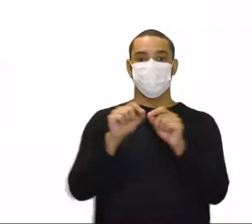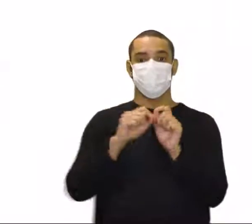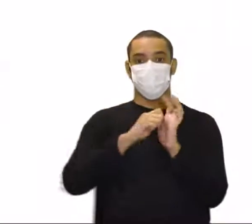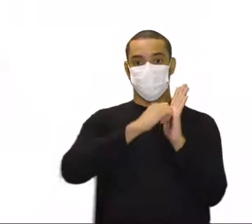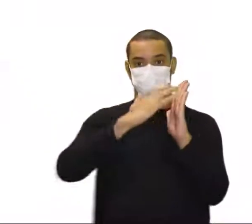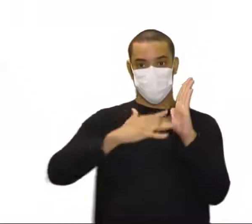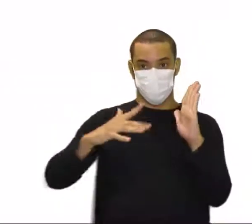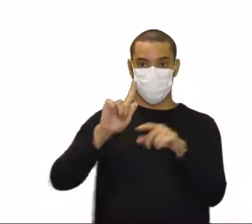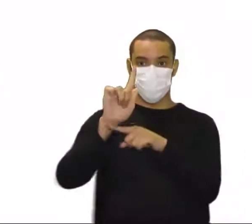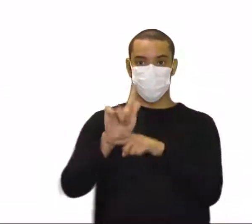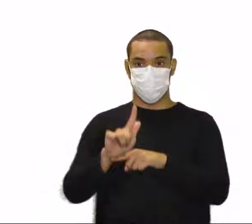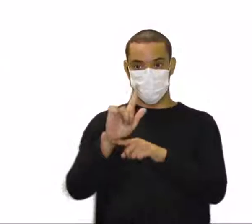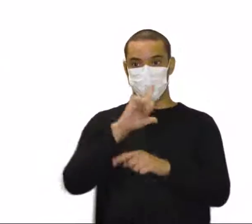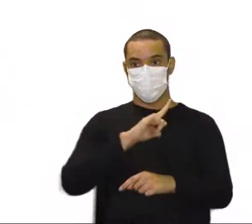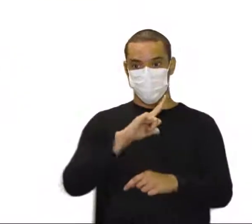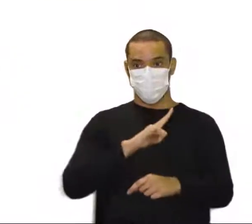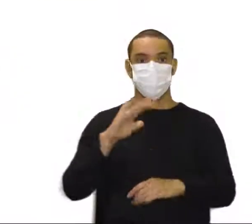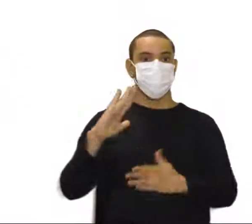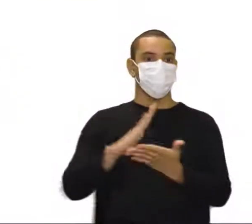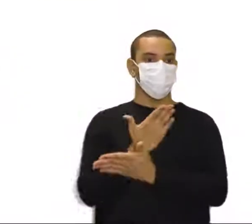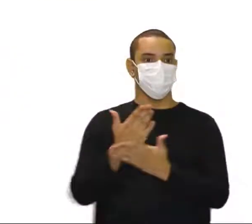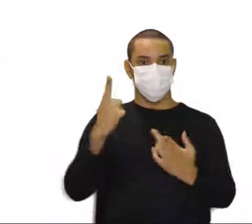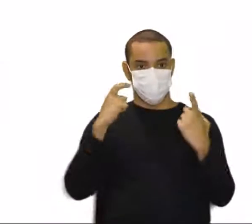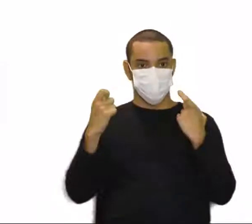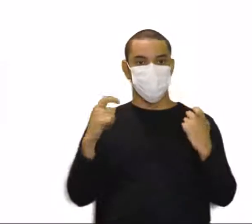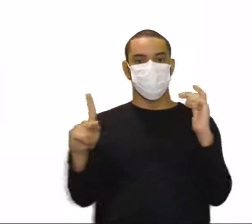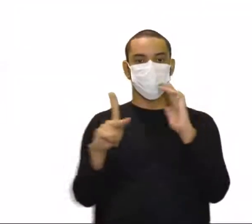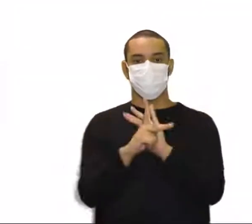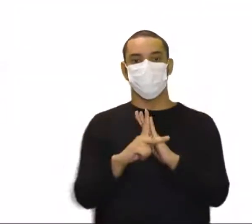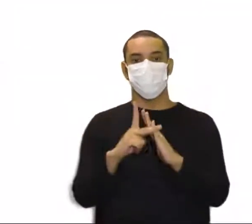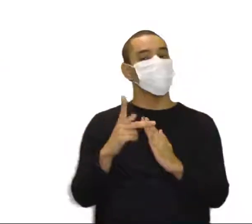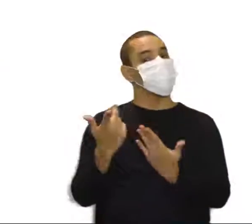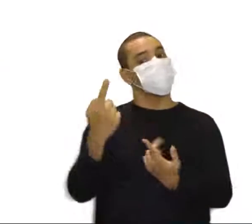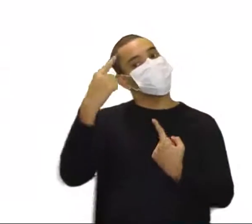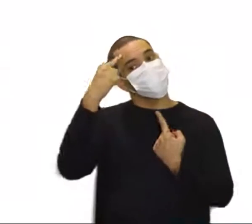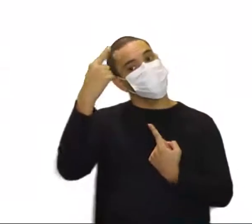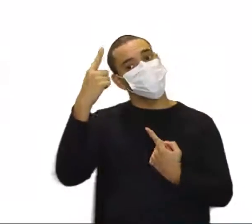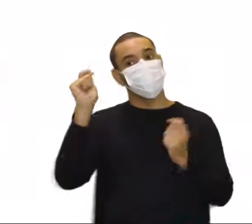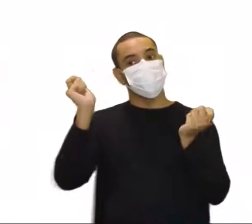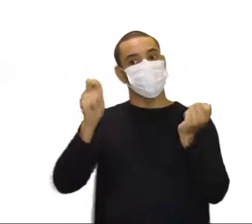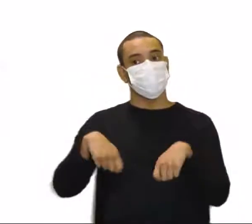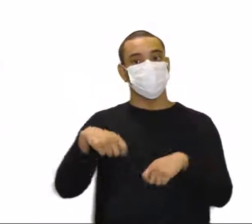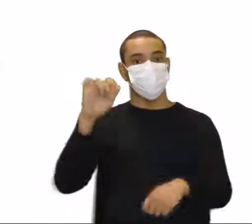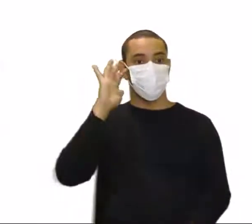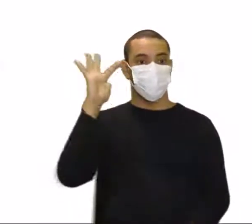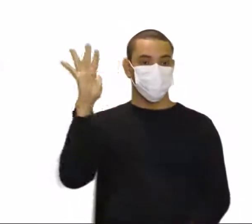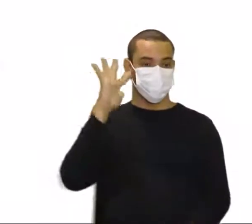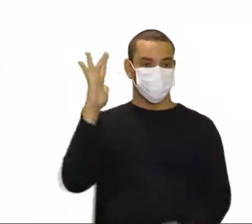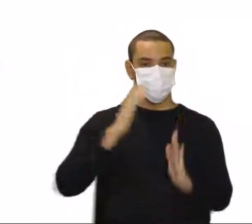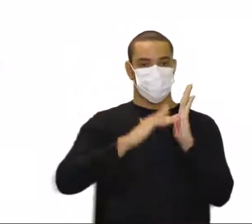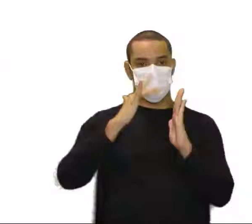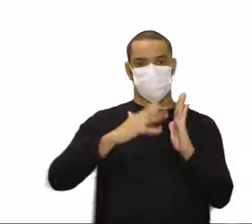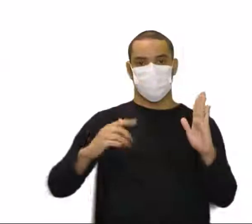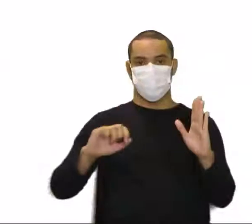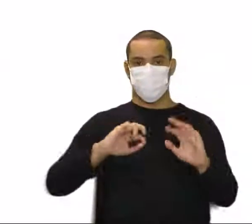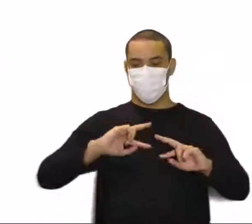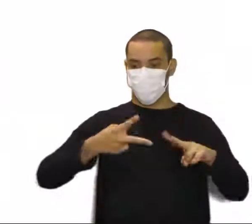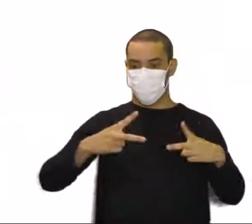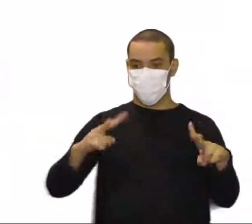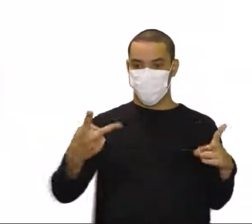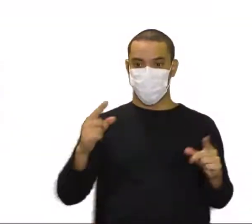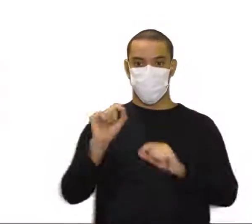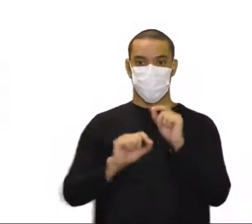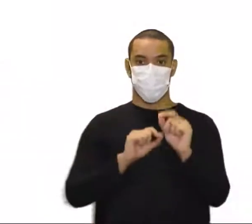métrica de espaço-tempo. De maneira intuitiva, podemos imaginar que essas ondas transmitem